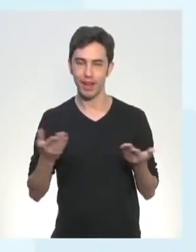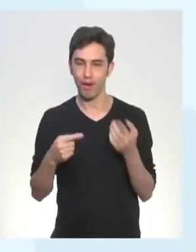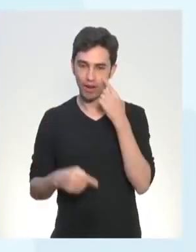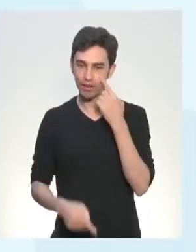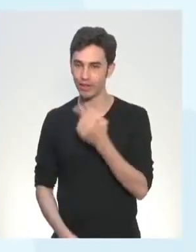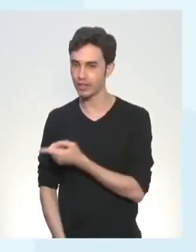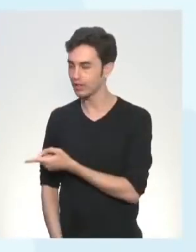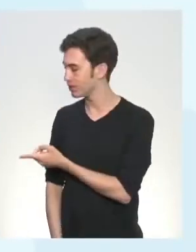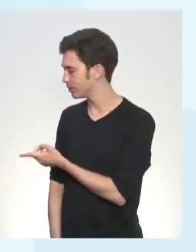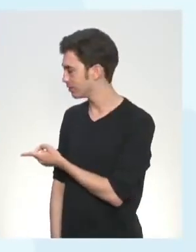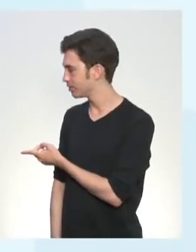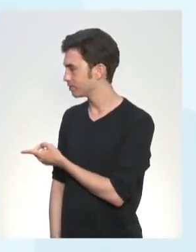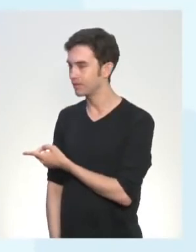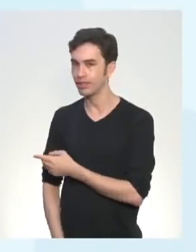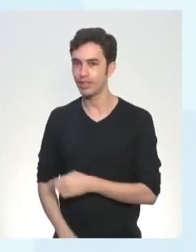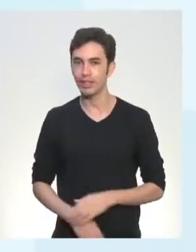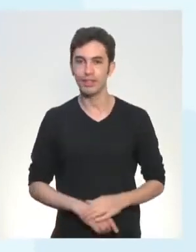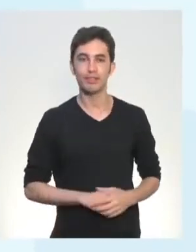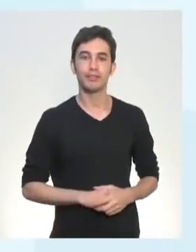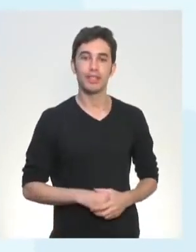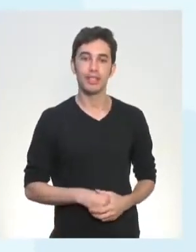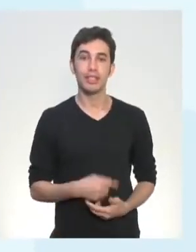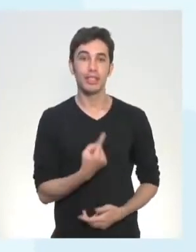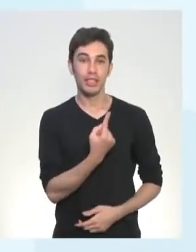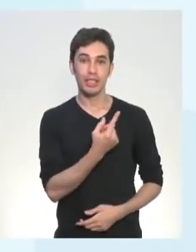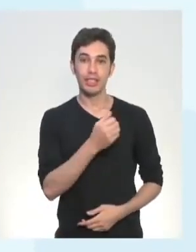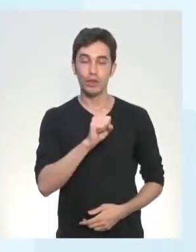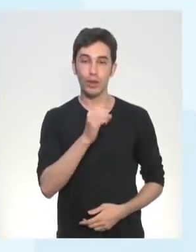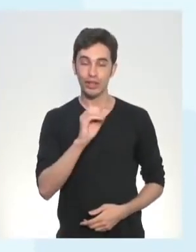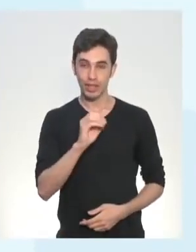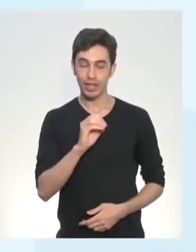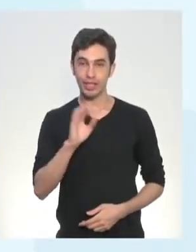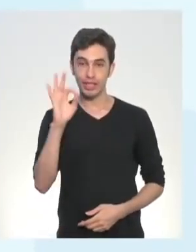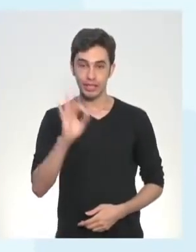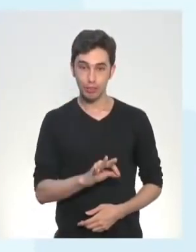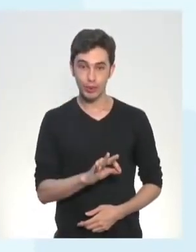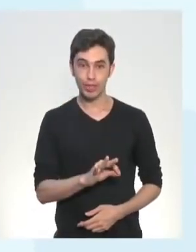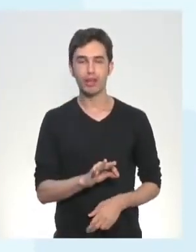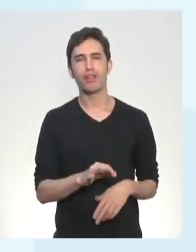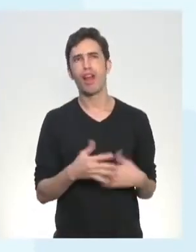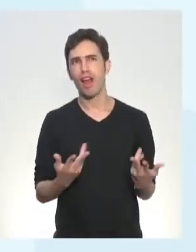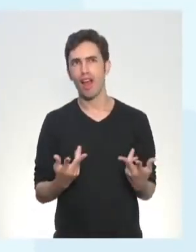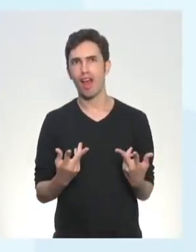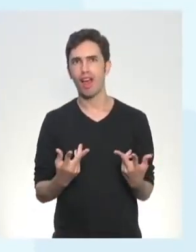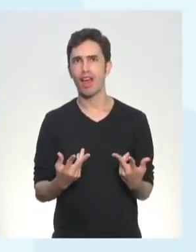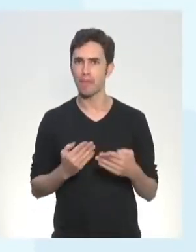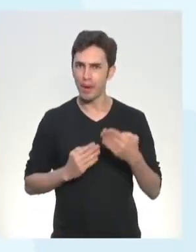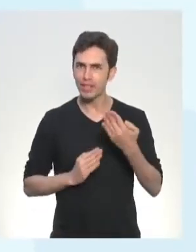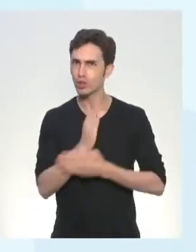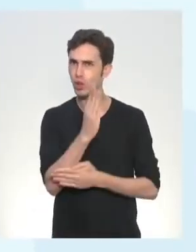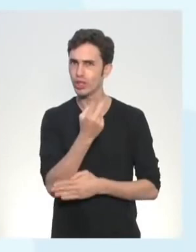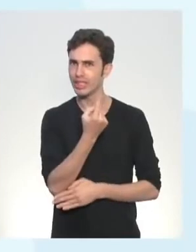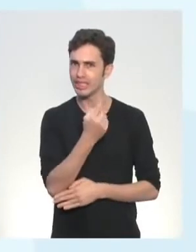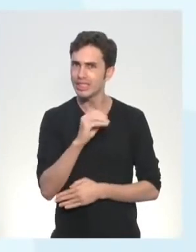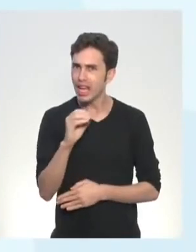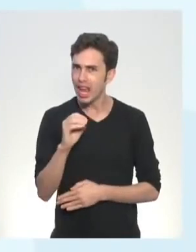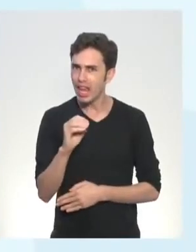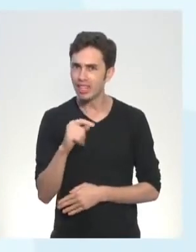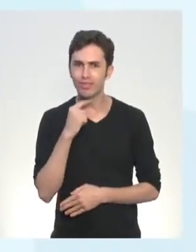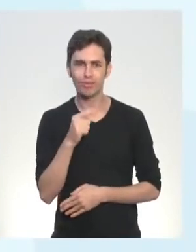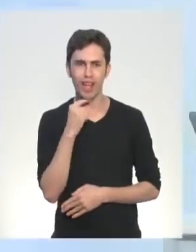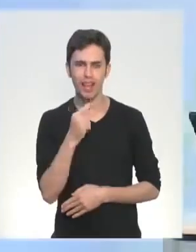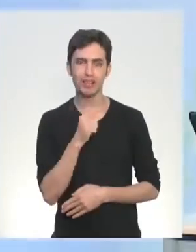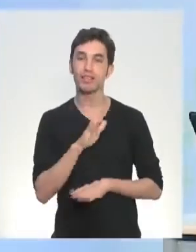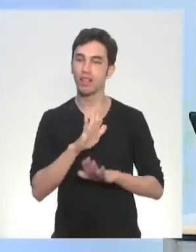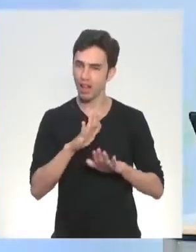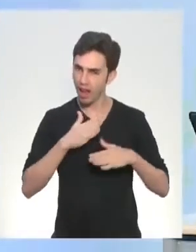ó. Já eu faço esse outro que está bem bonitinho aí. 180%. Professora, passou de 100%, não dá para fazer. Calma, dá